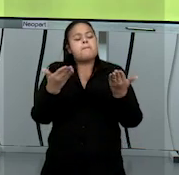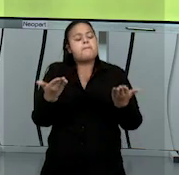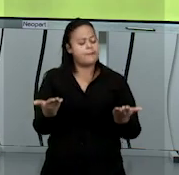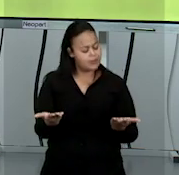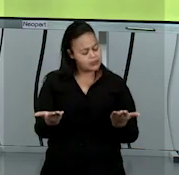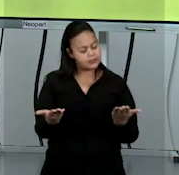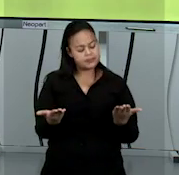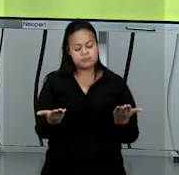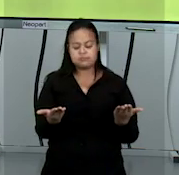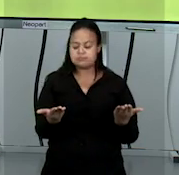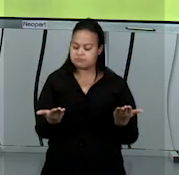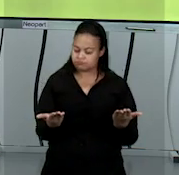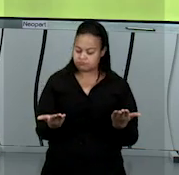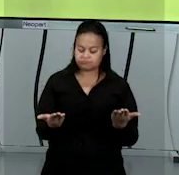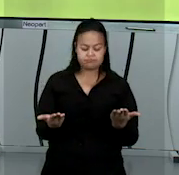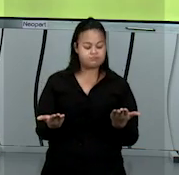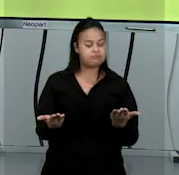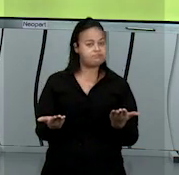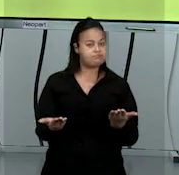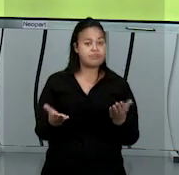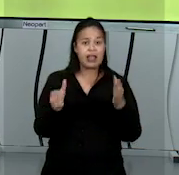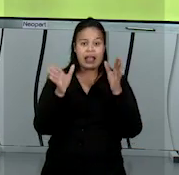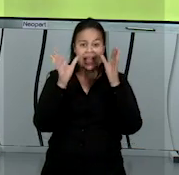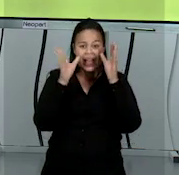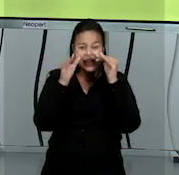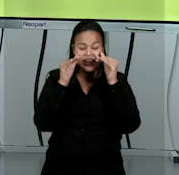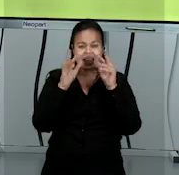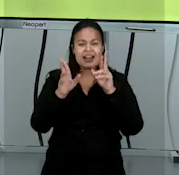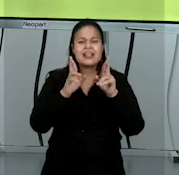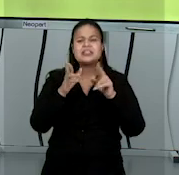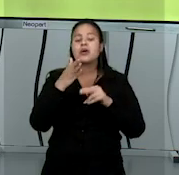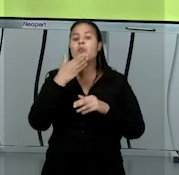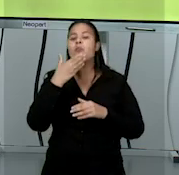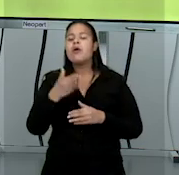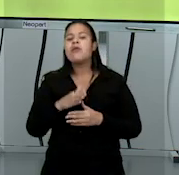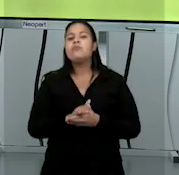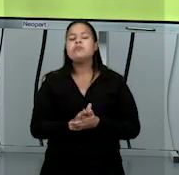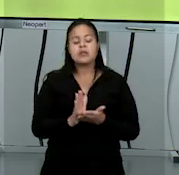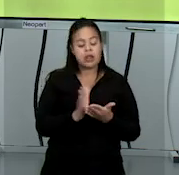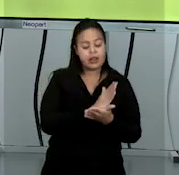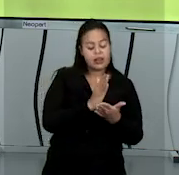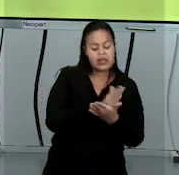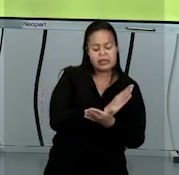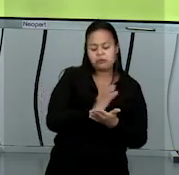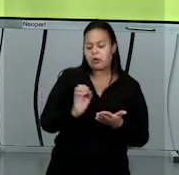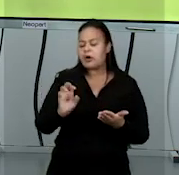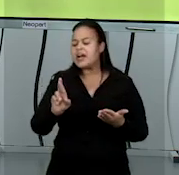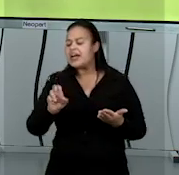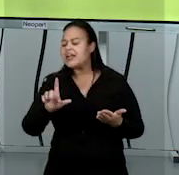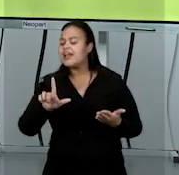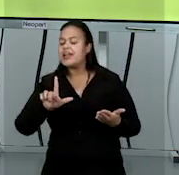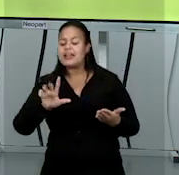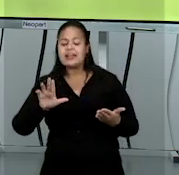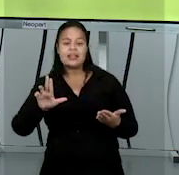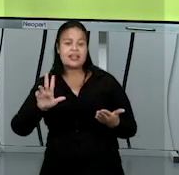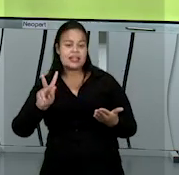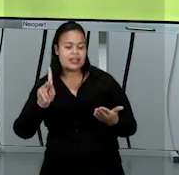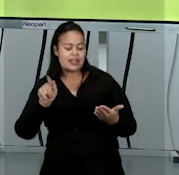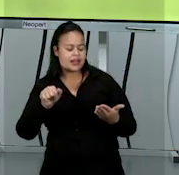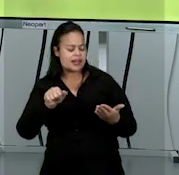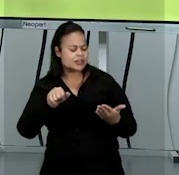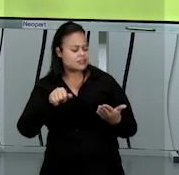fosse a nossa orelha mesmo, né? Então é interessante, qual que é a relação entre o livro e a orelha? Você está ouvindo o que está sendo